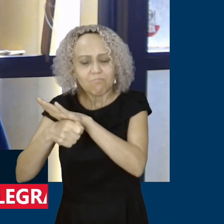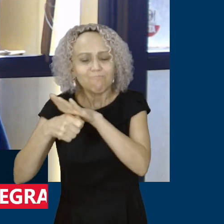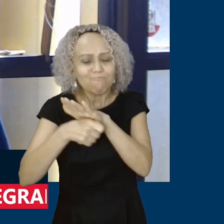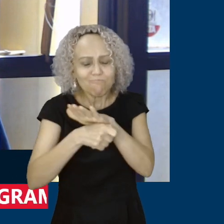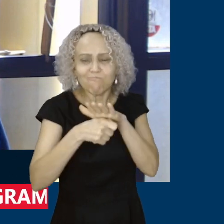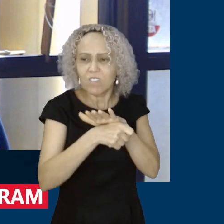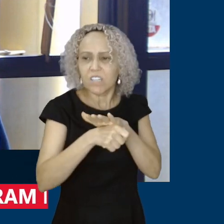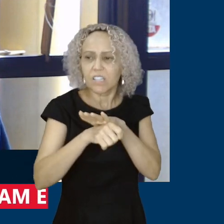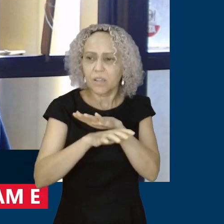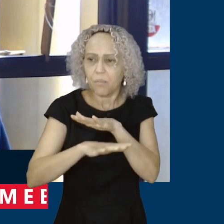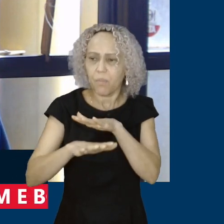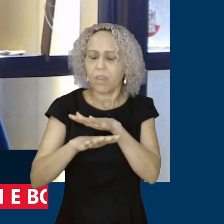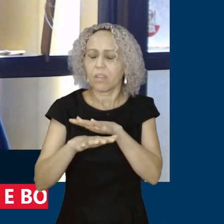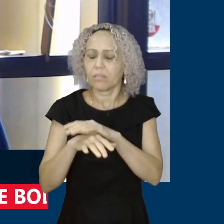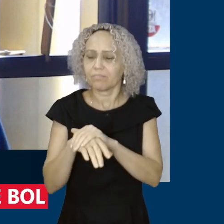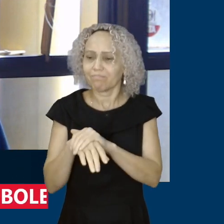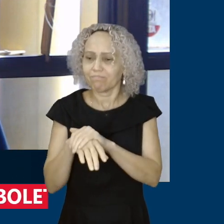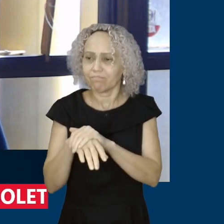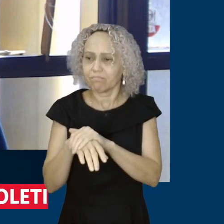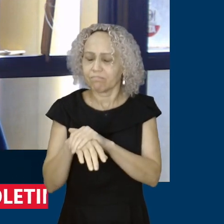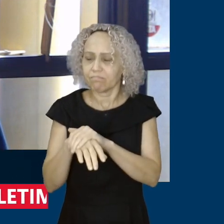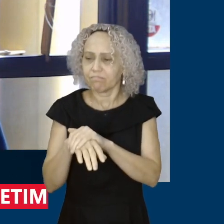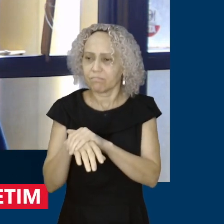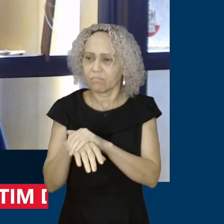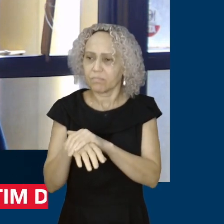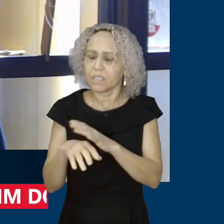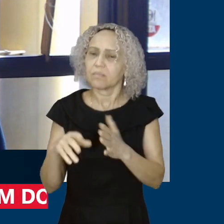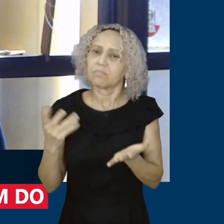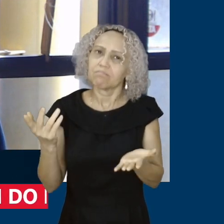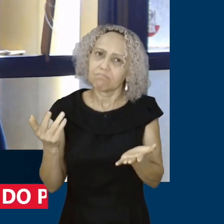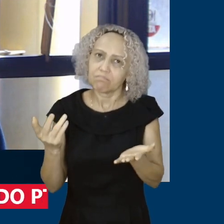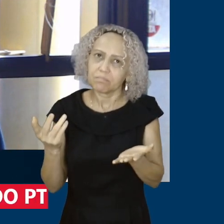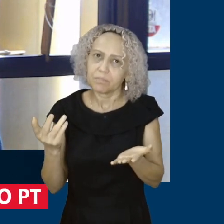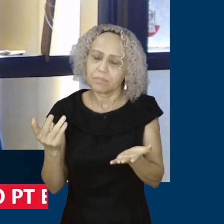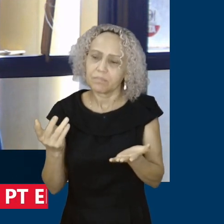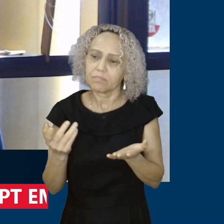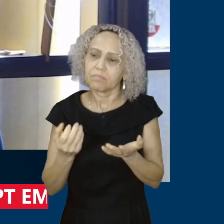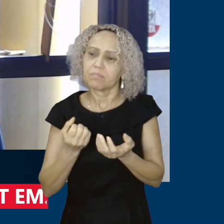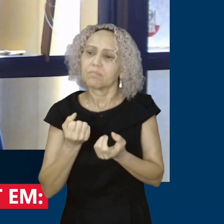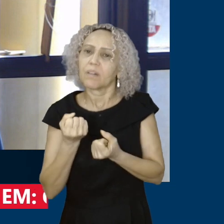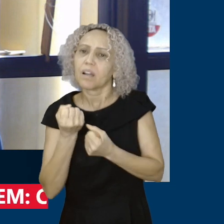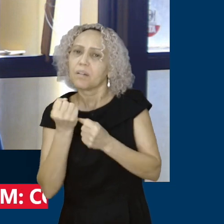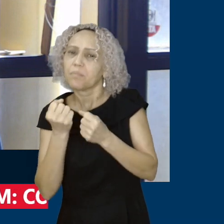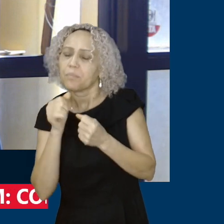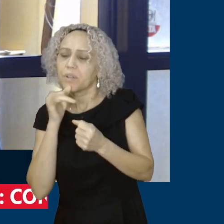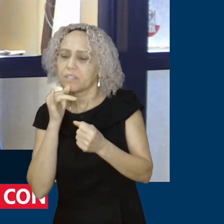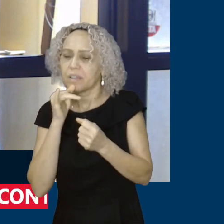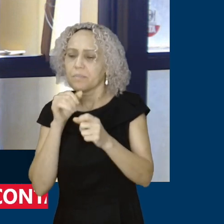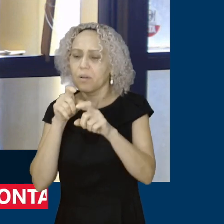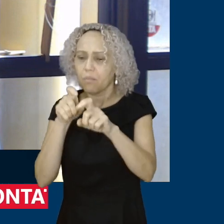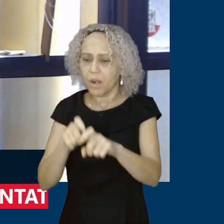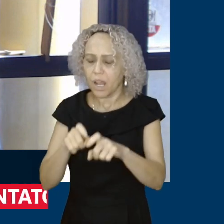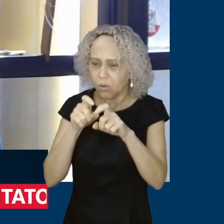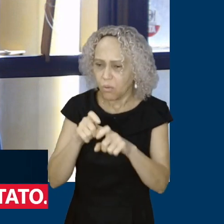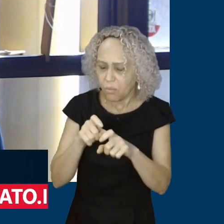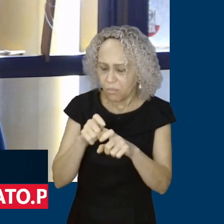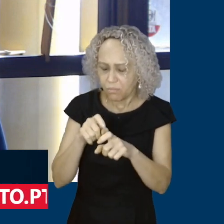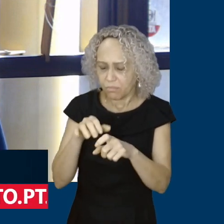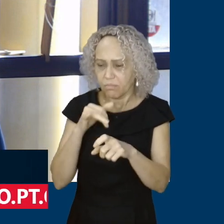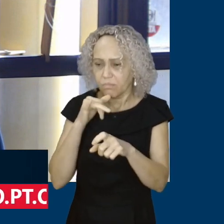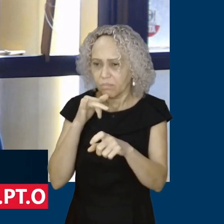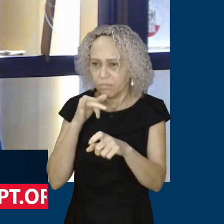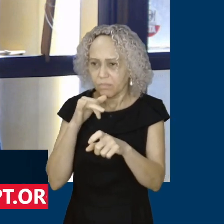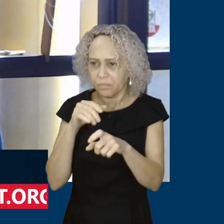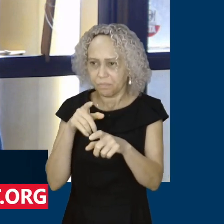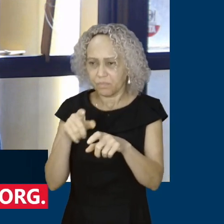Então, mesmo para a produção da agropecuária, entendeu? Todo mundo está de olho